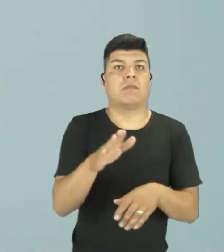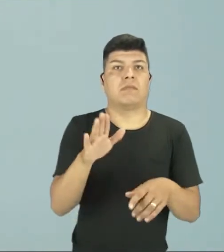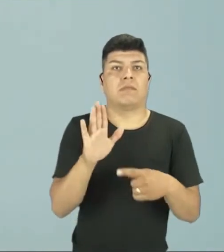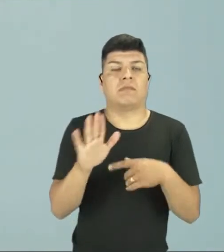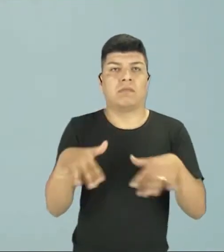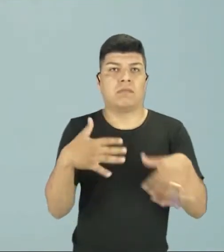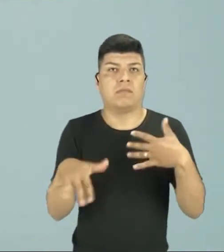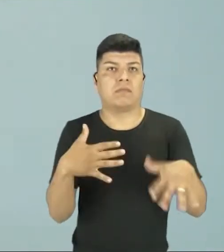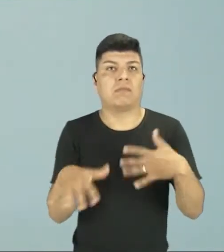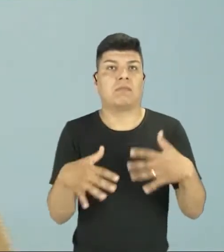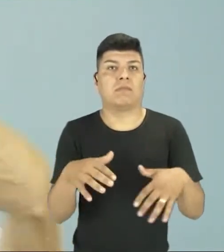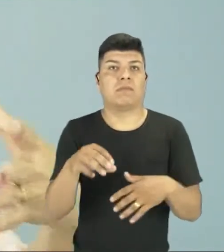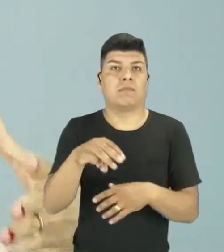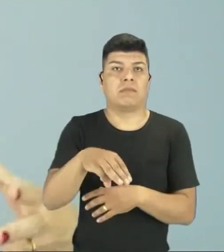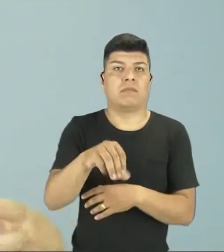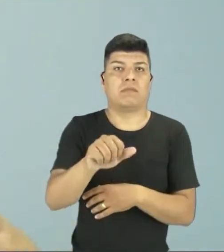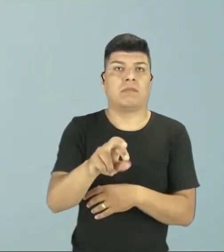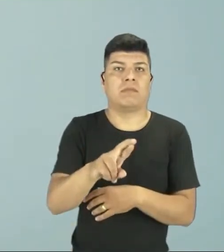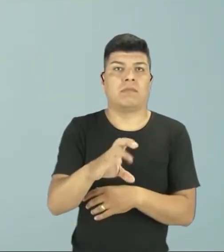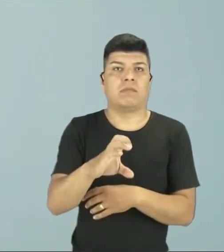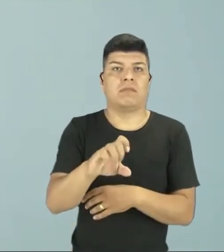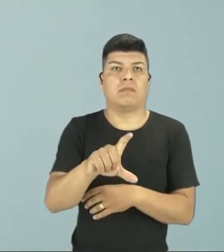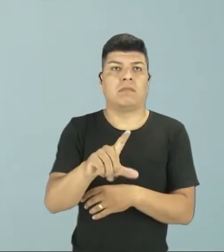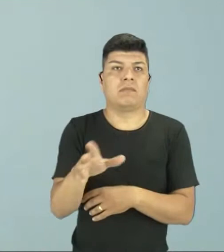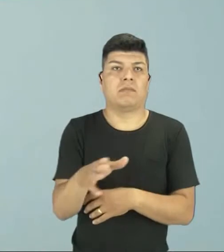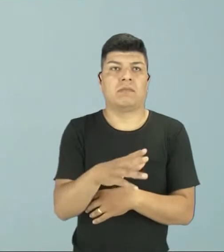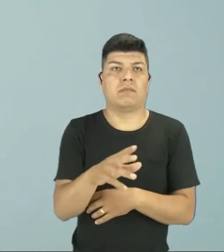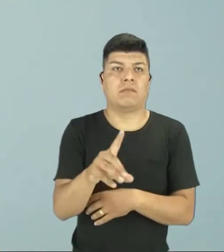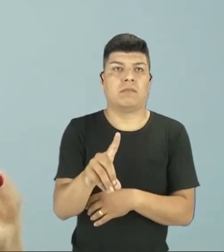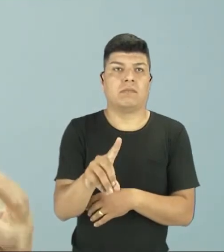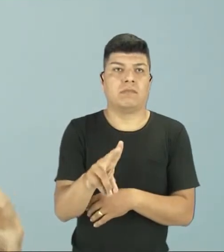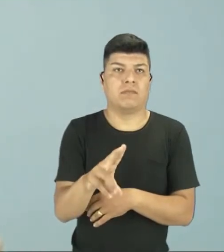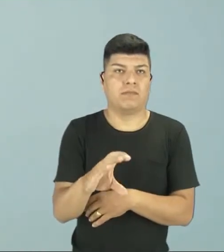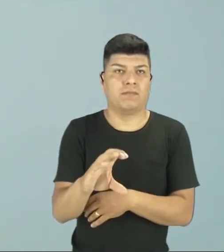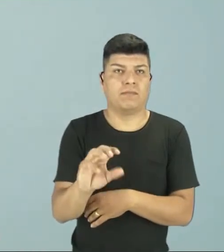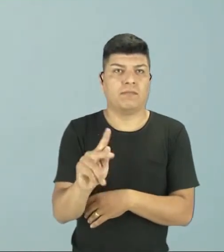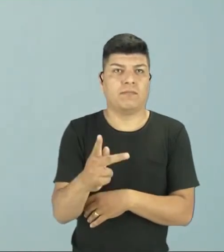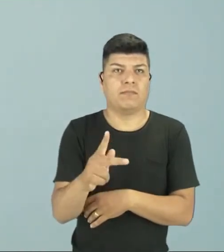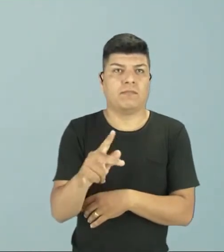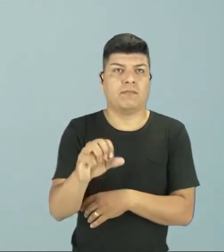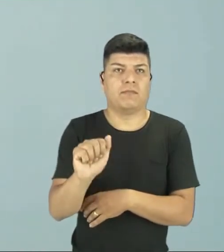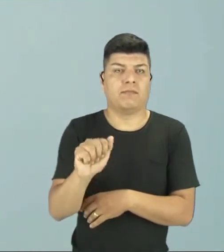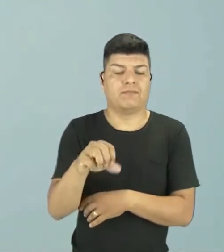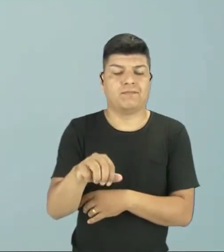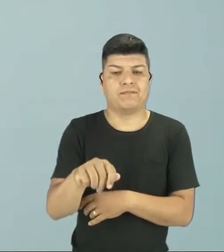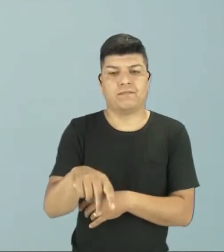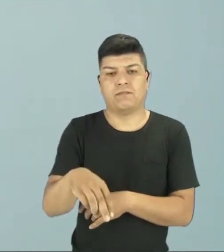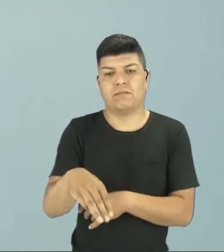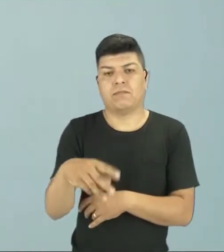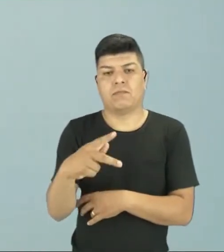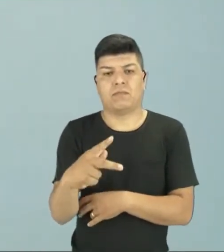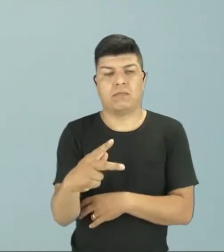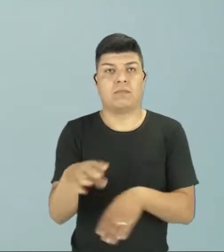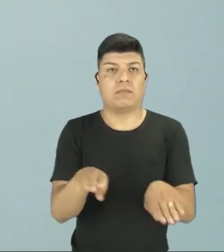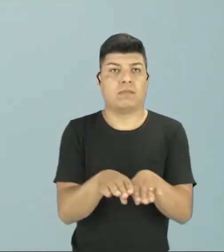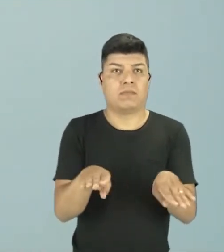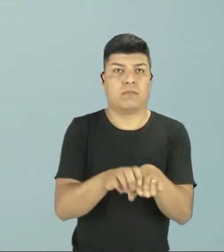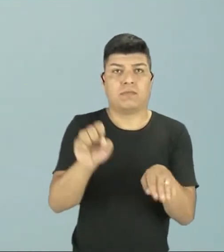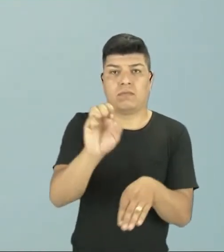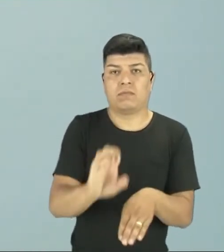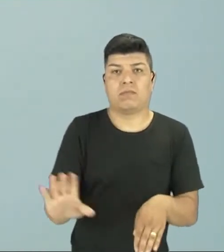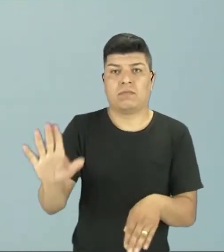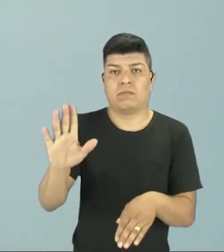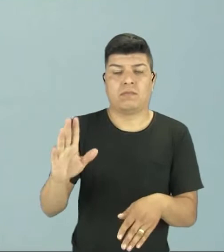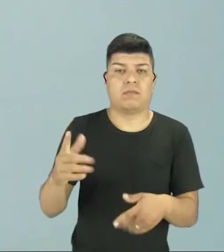aquele movimento que surgiu em decorrência de todos os anseios que aconteciam ali na Europa durante a